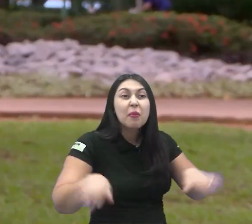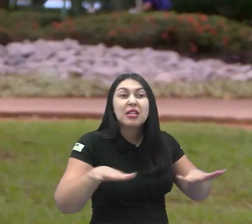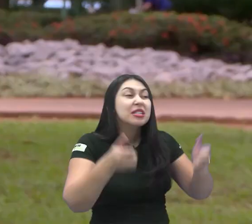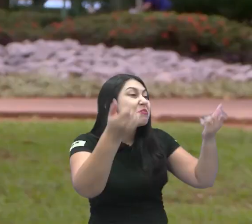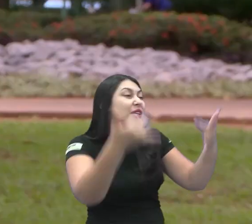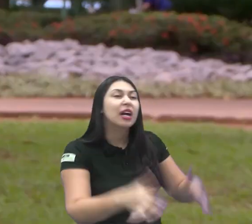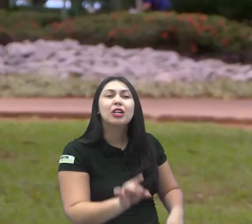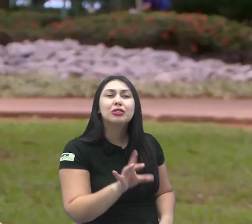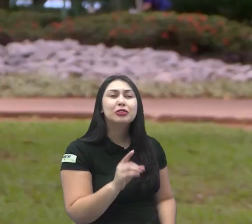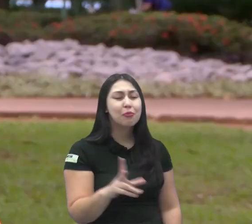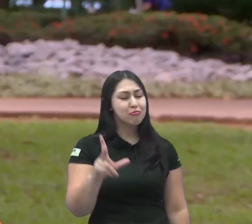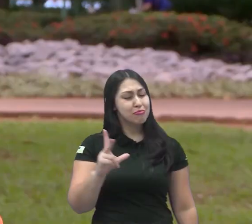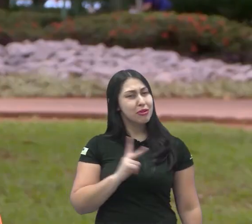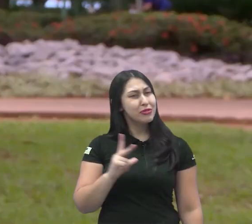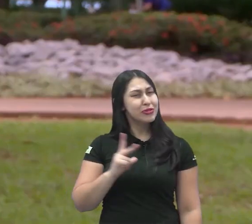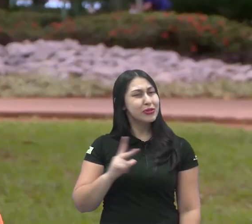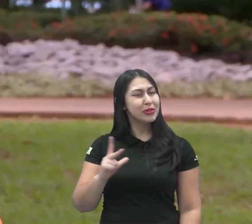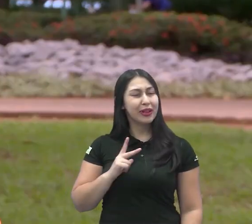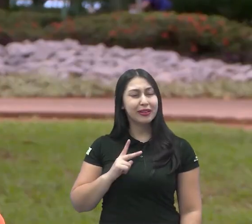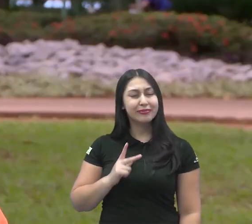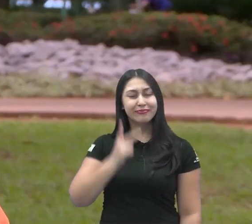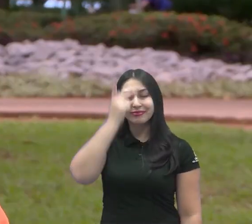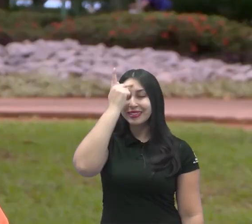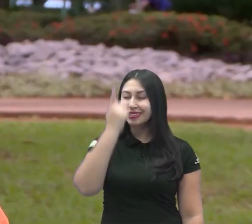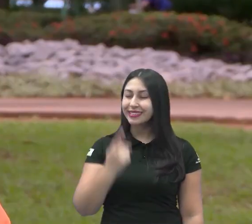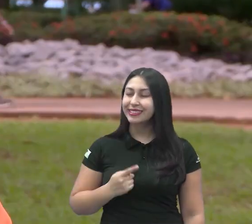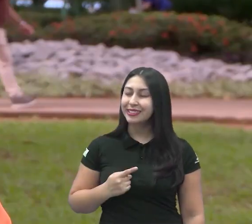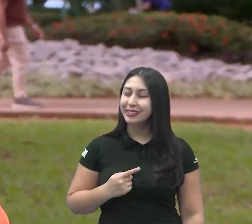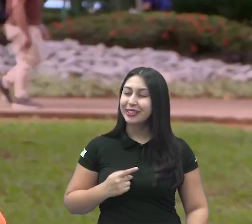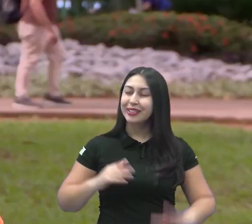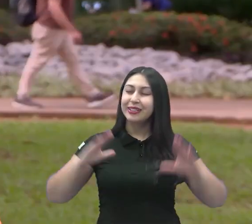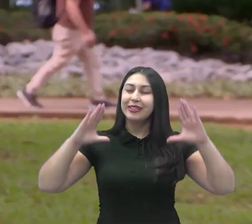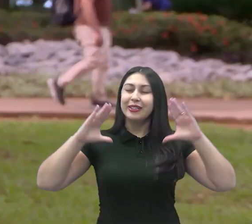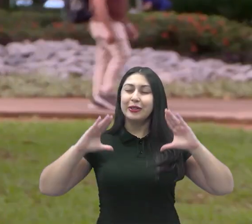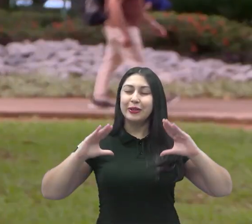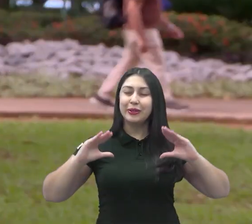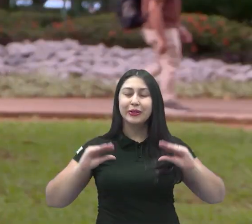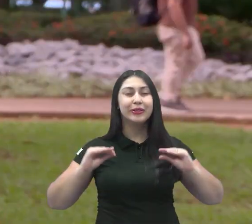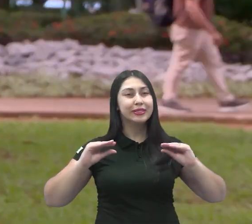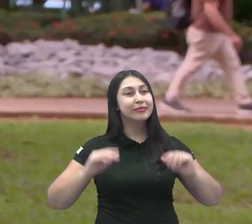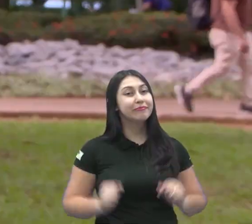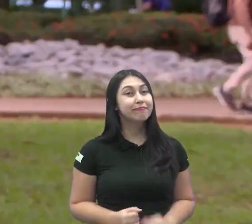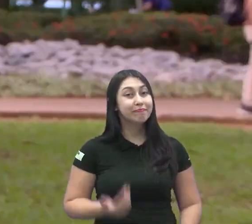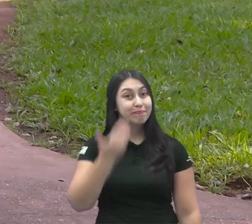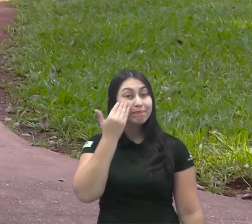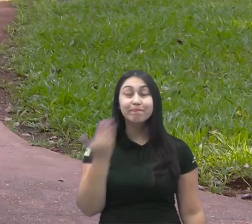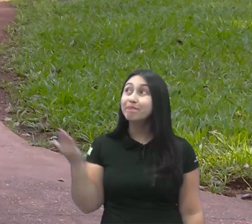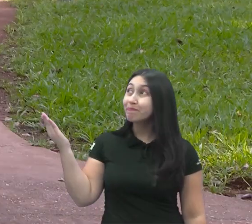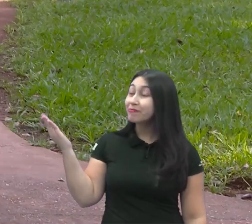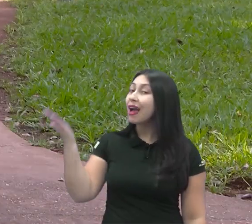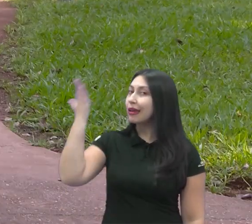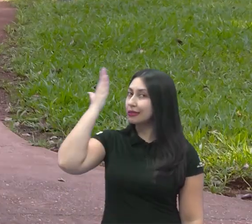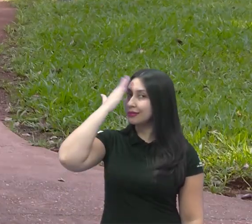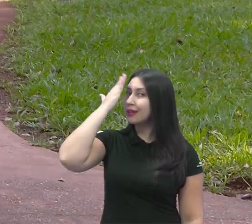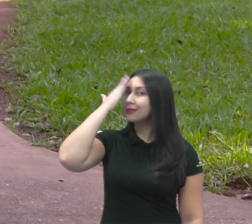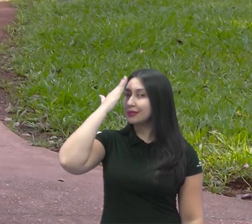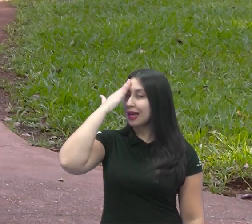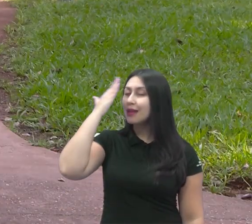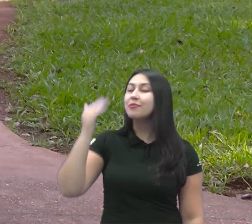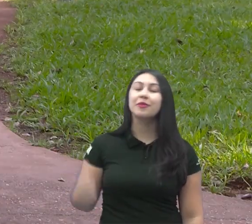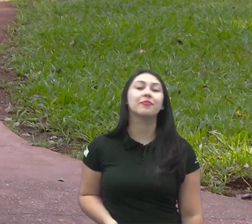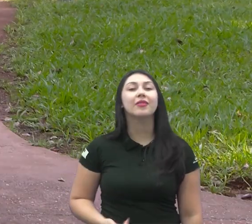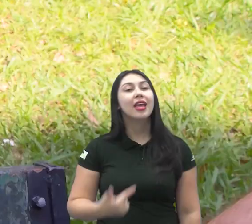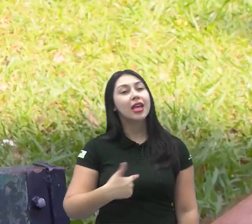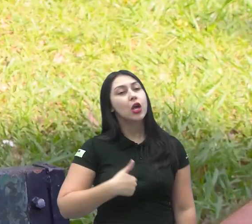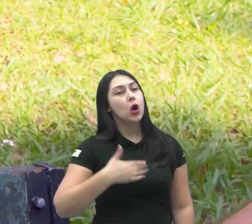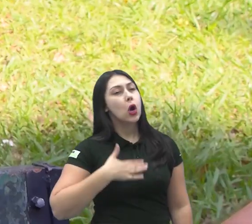não precisa nem contar para ninguém, né? É estar num espaço dela, para ela, vivendo aquele momento. A dona Claudete sabe do que ela